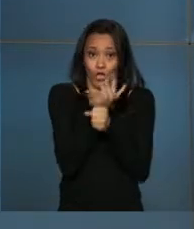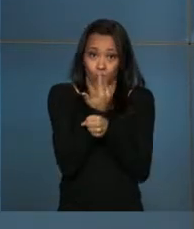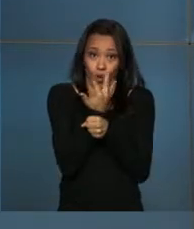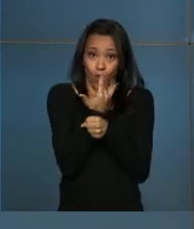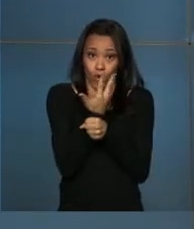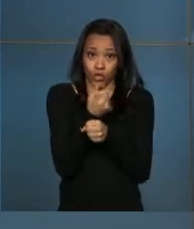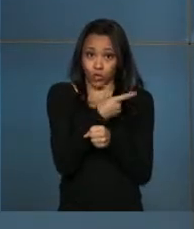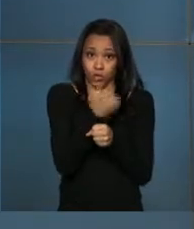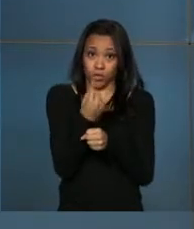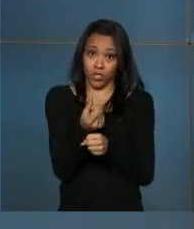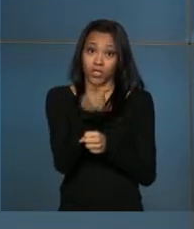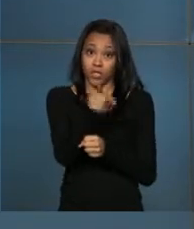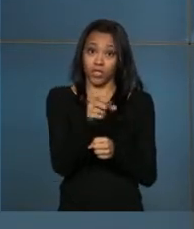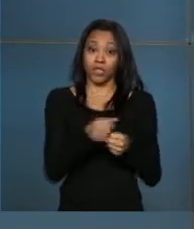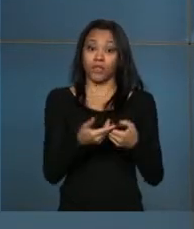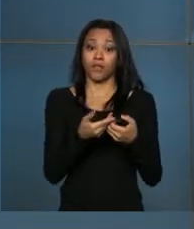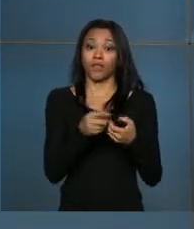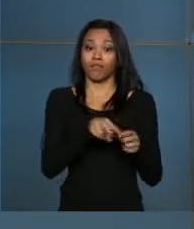Twitter,